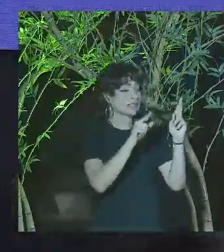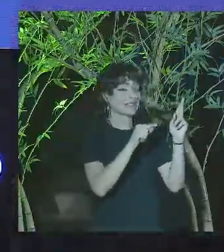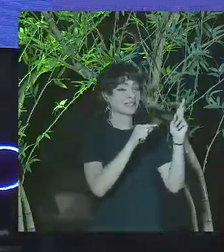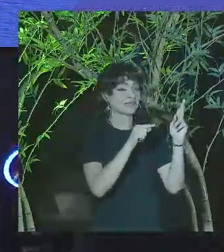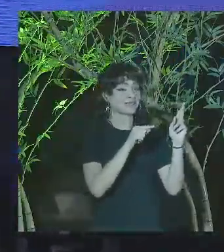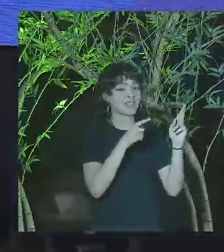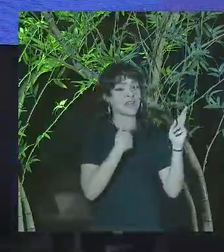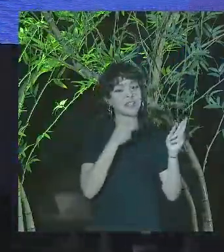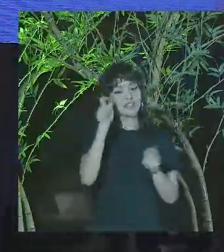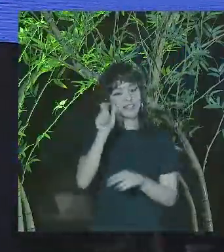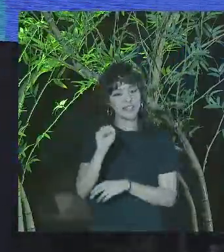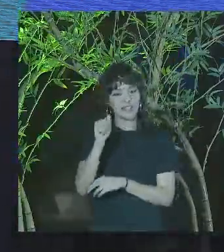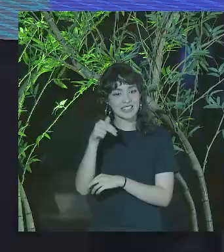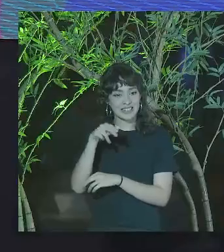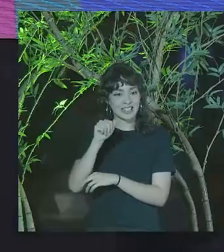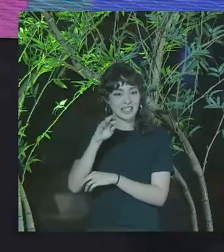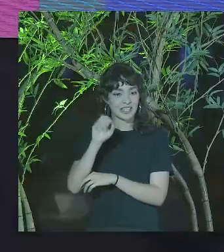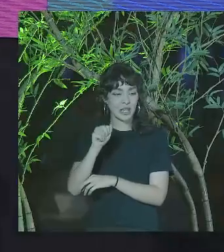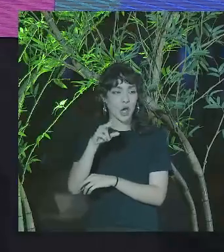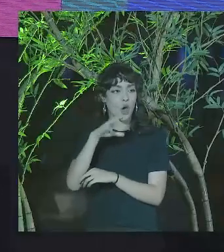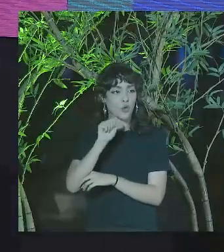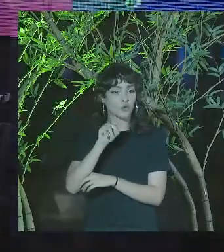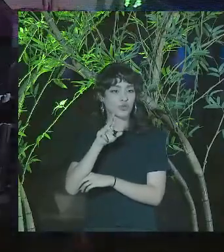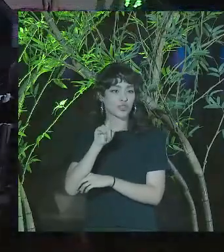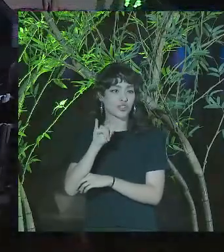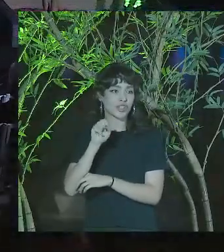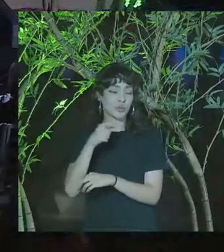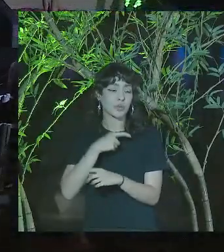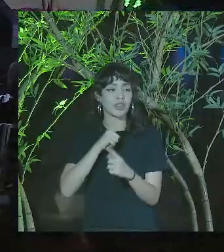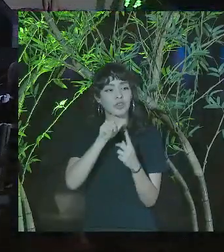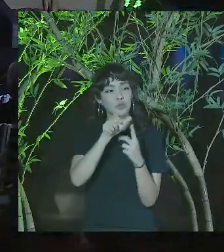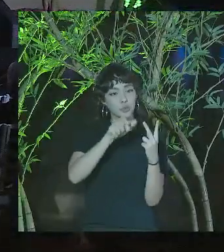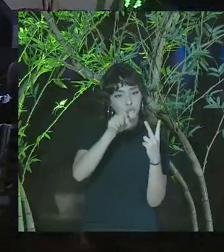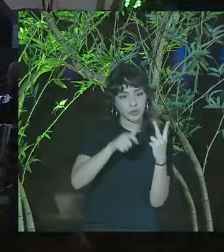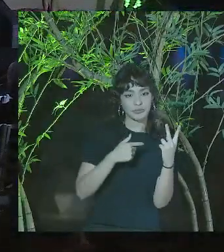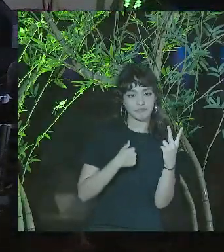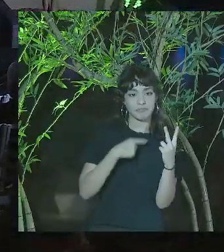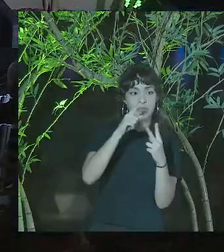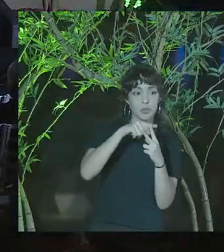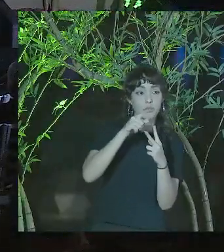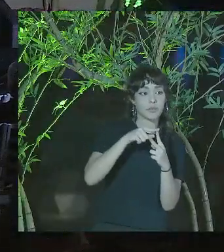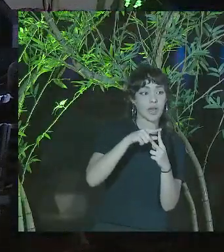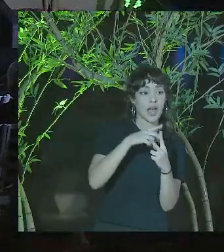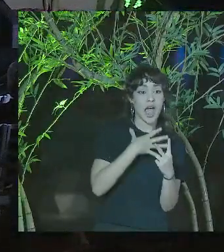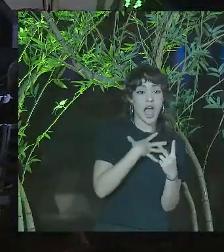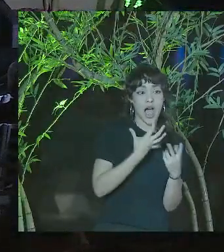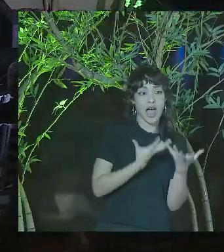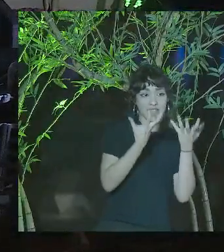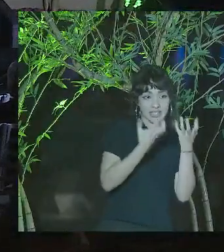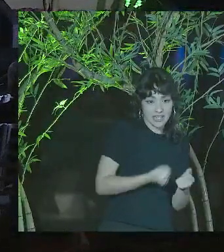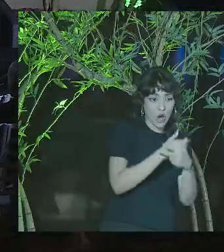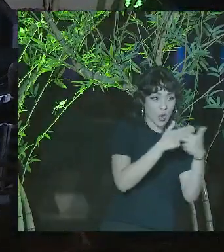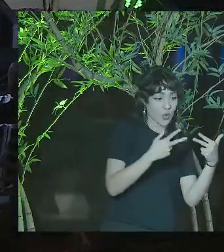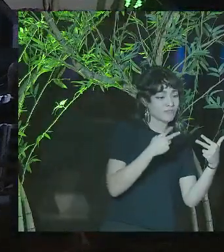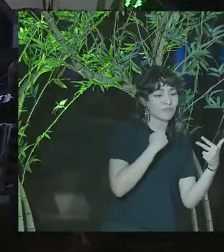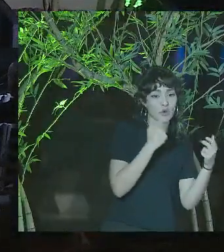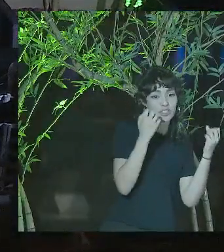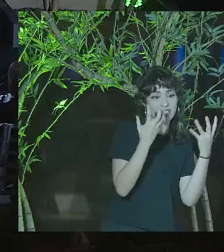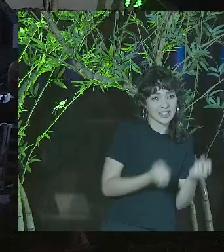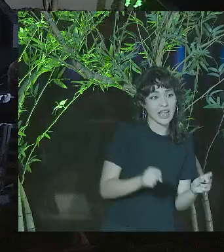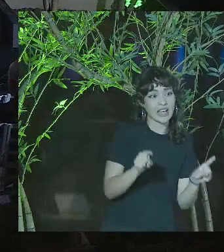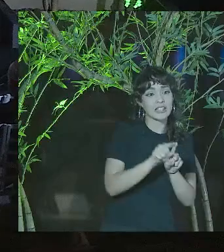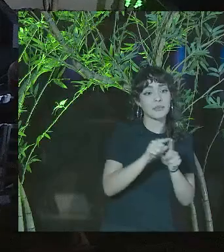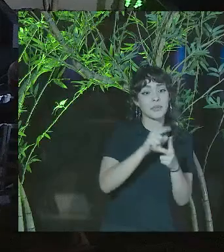2 filhas. A indignação para não aceitar as coisas que a gente não pode aceitar e a coragem para efetivamente